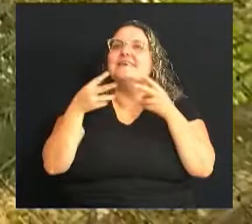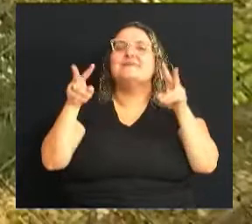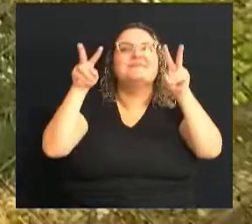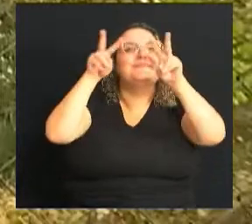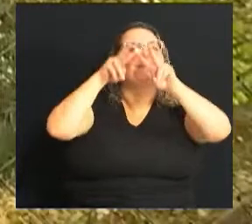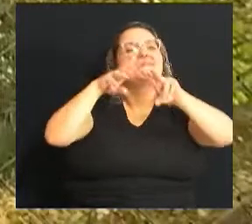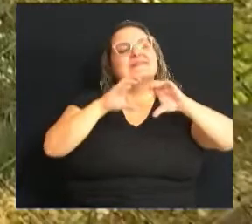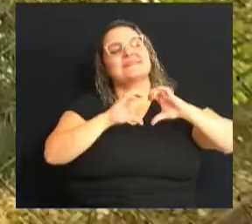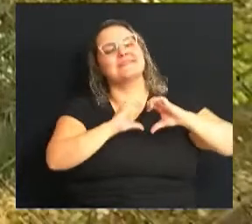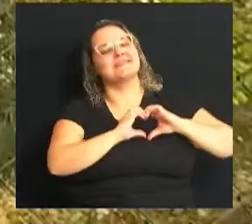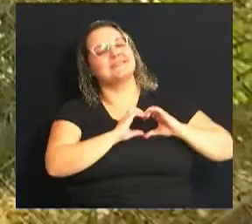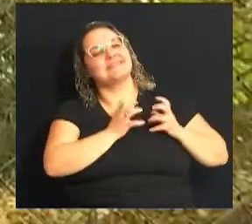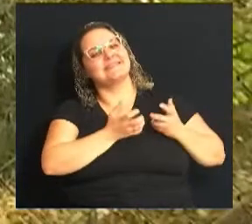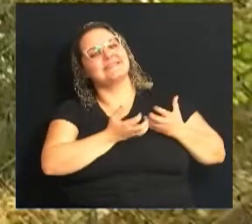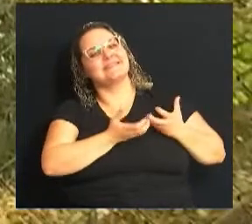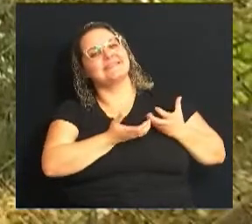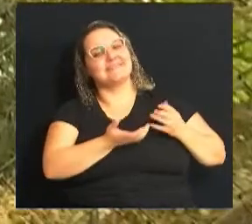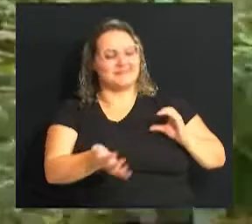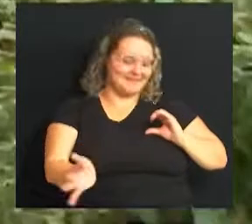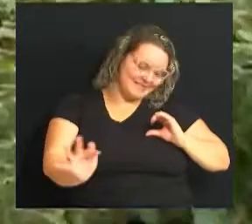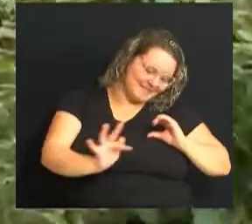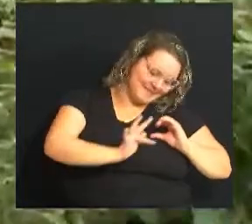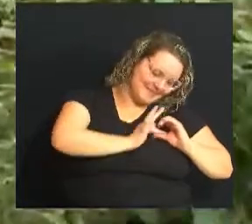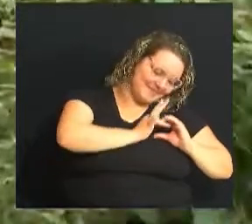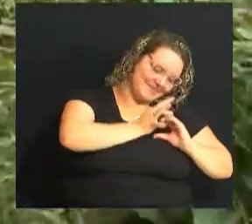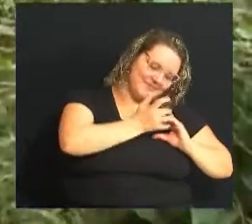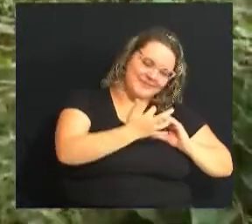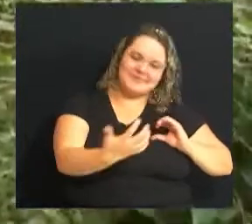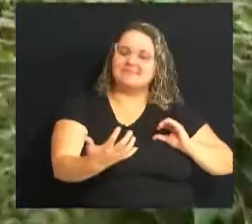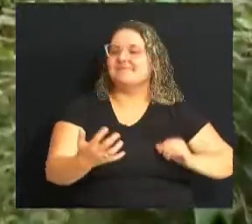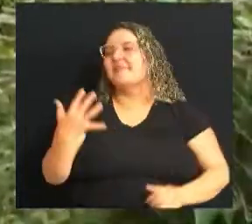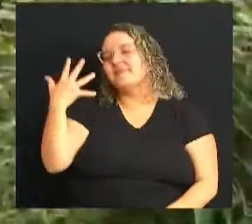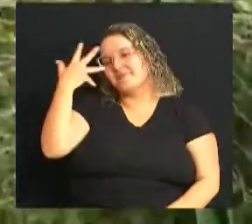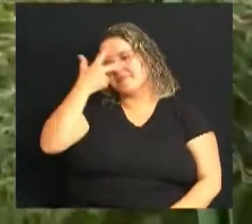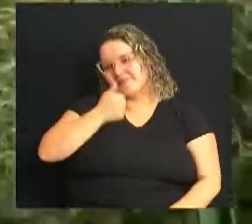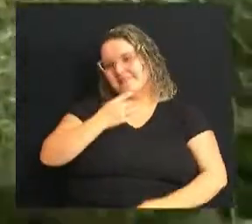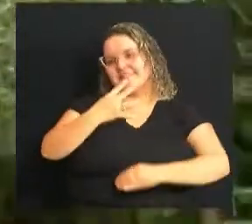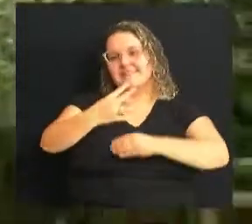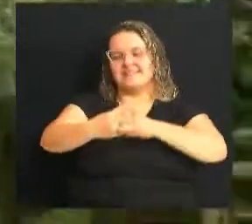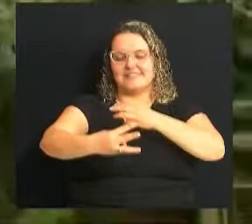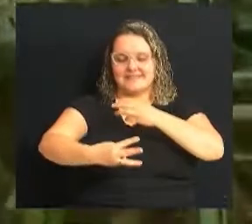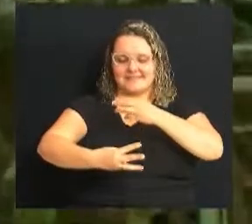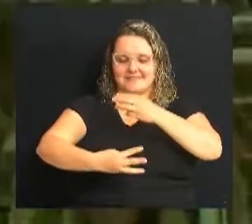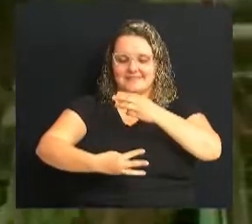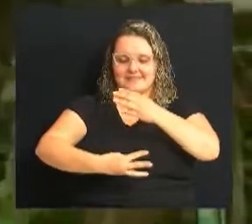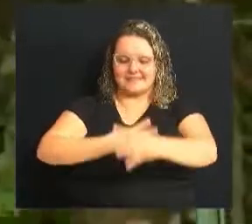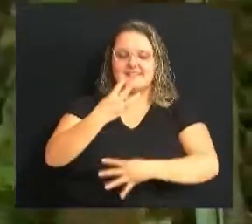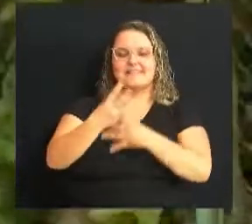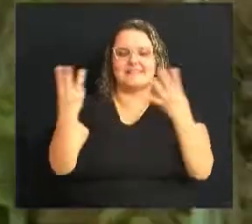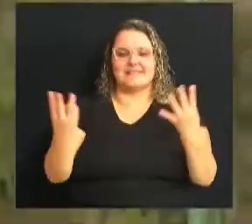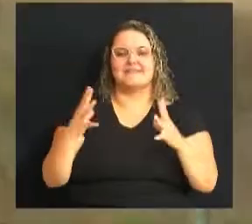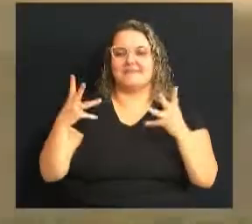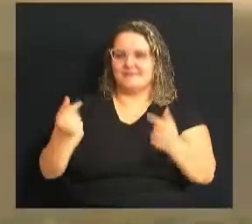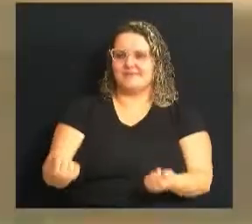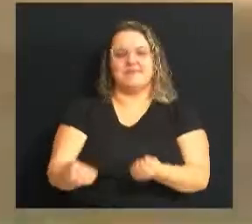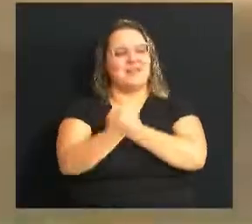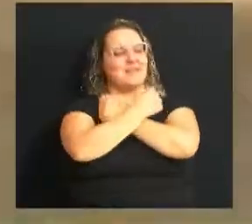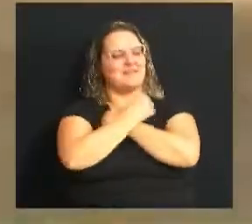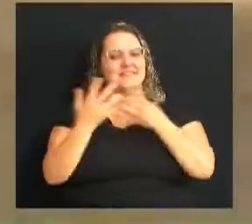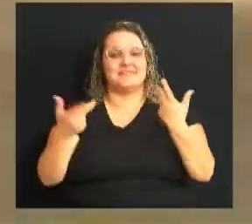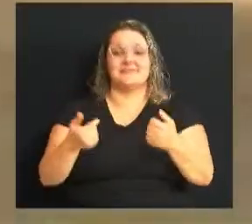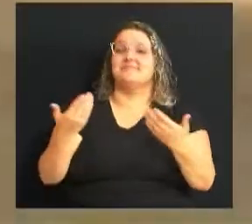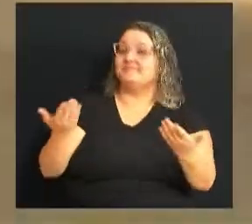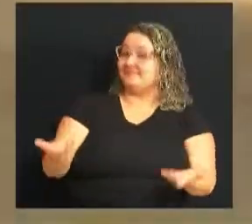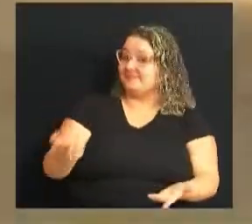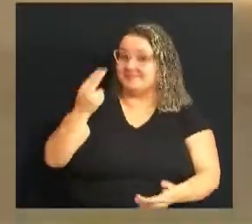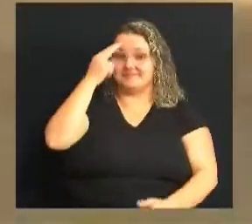coração. É uma bela estação de fato. Muito obrigado mais uma vez. Abraço a todos. Bom, é isso aí, Gabriel. Estamos ao vivo aqui